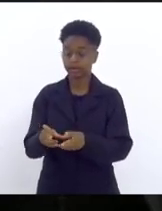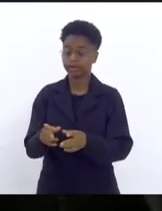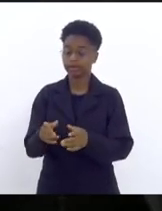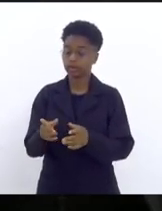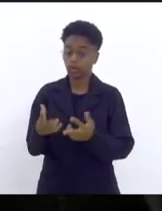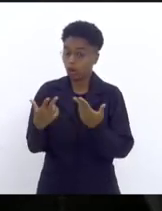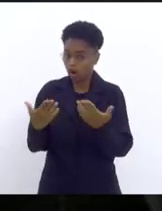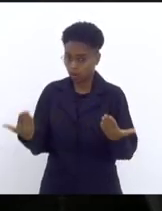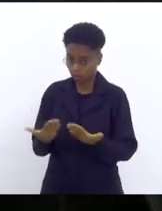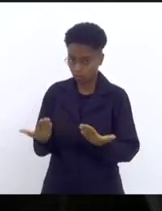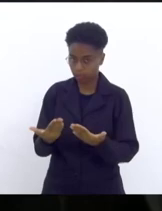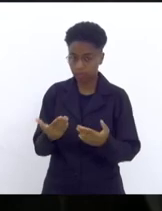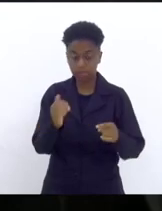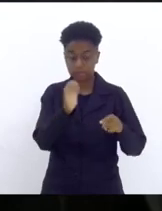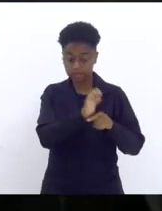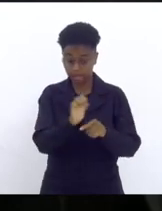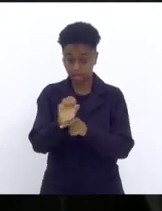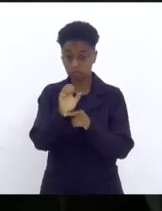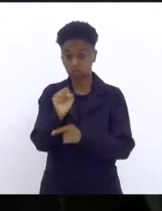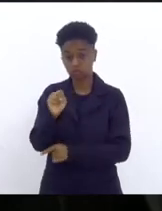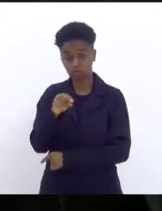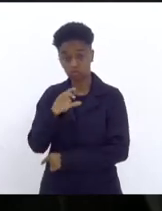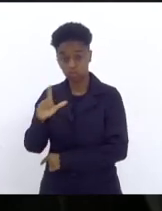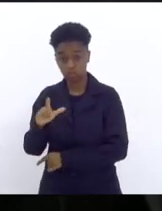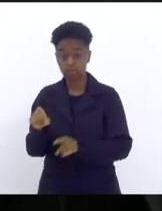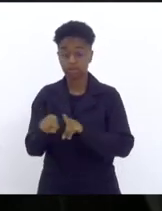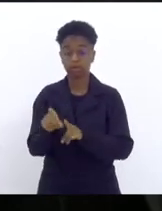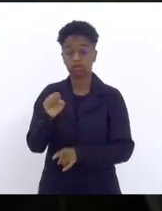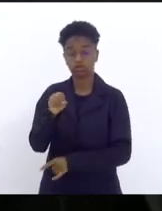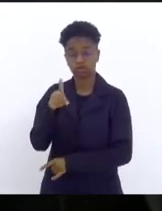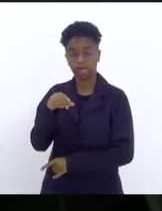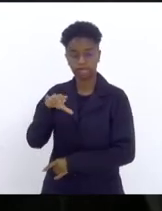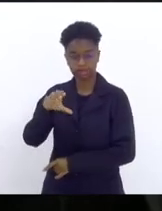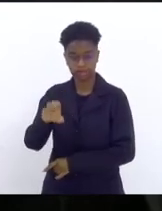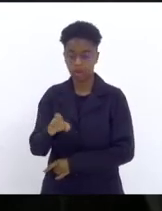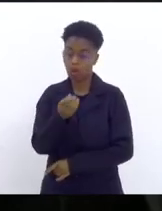Sudeste incluindo São Paulo evidentemente